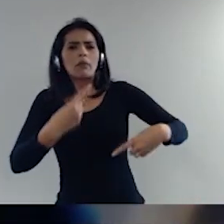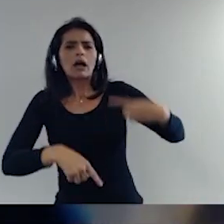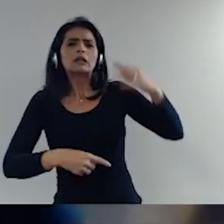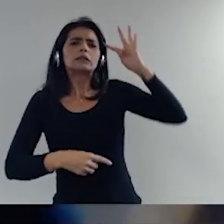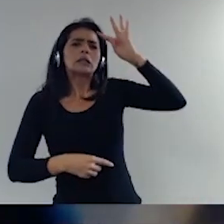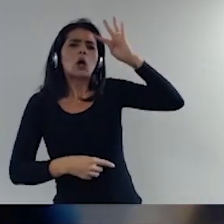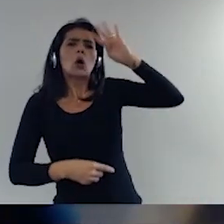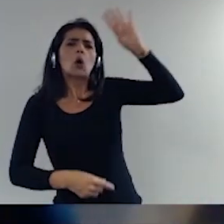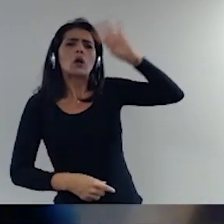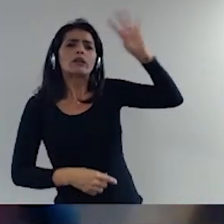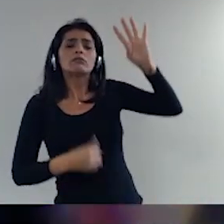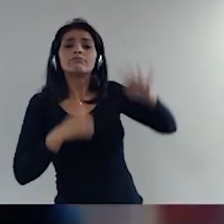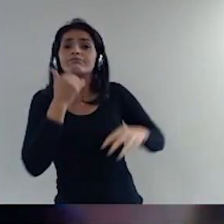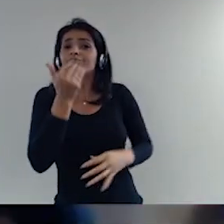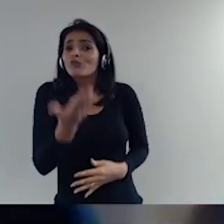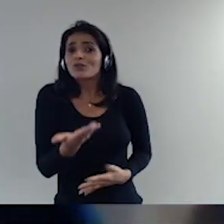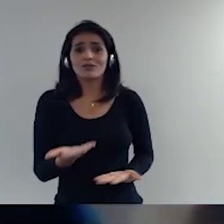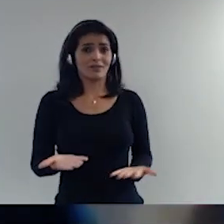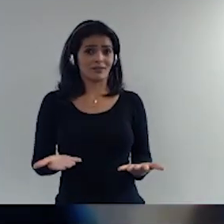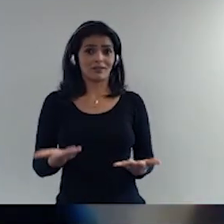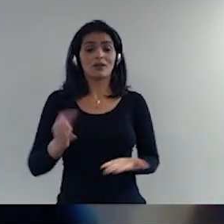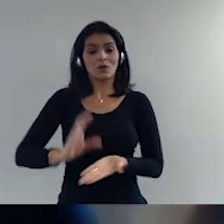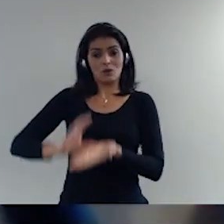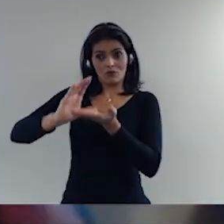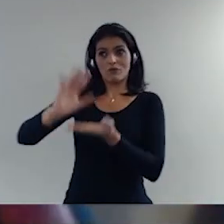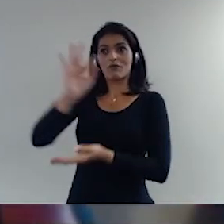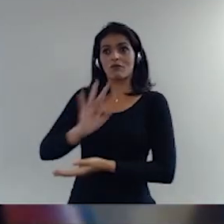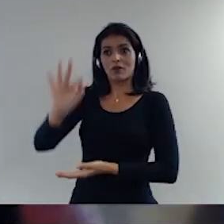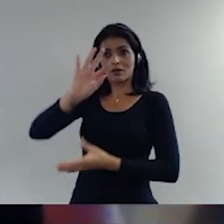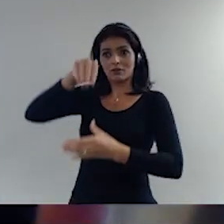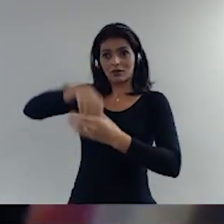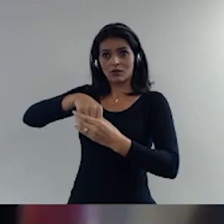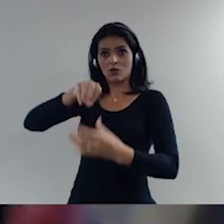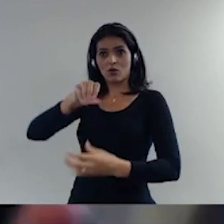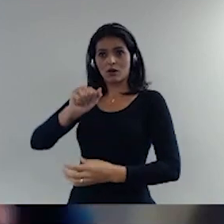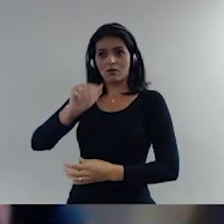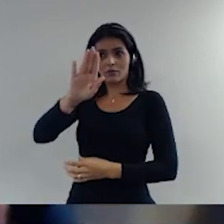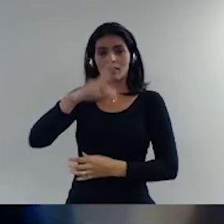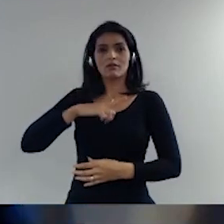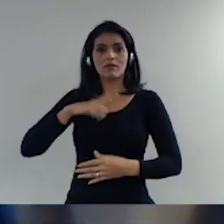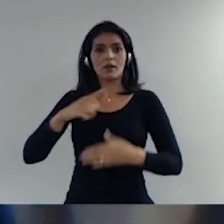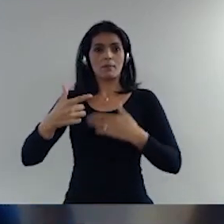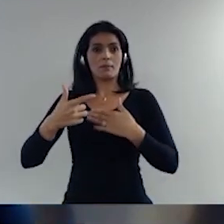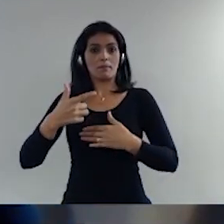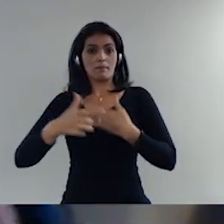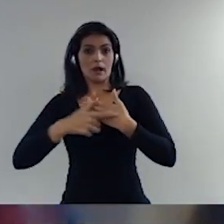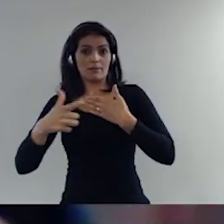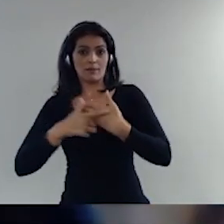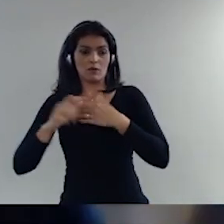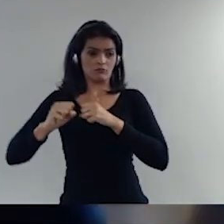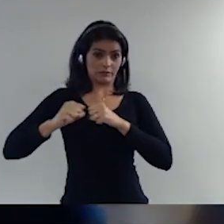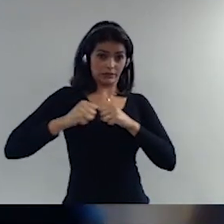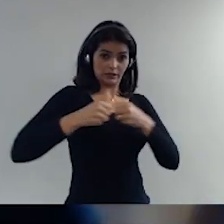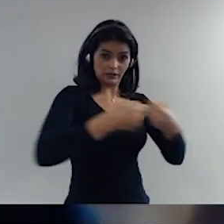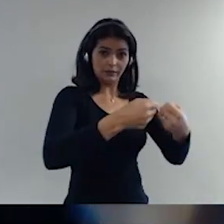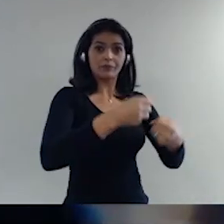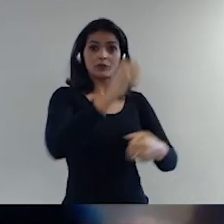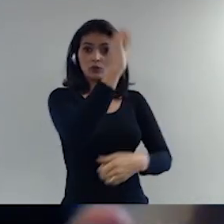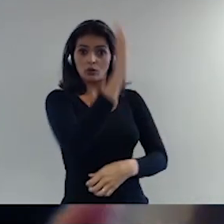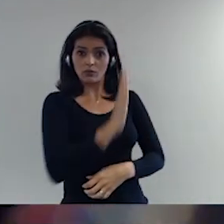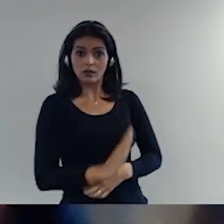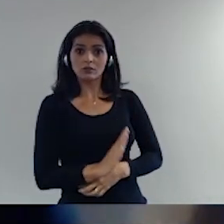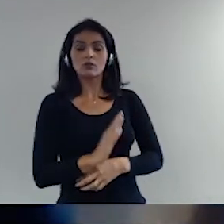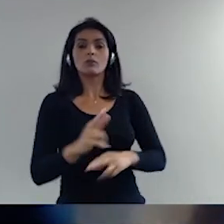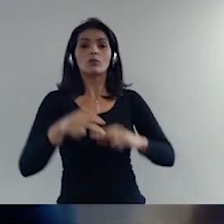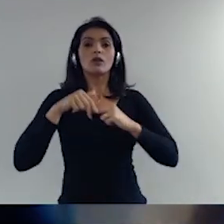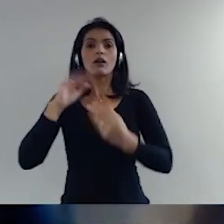teórico, isso não vai levar a nada. E o Conselho Federal da OAB tem adotado uma postura de defesa da federação a partir das medidas judiciais